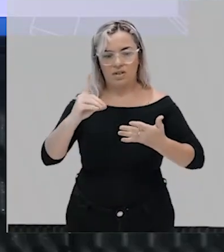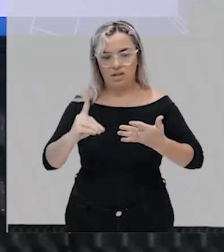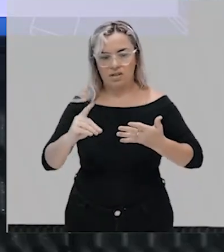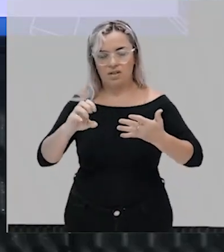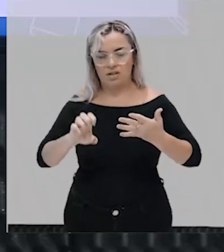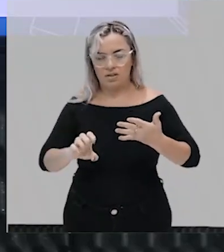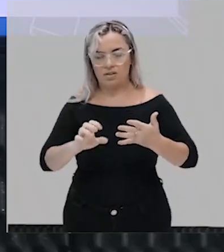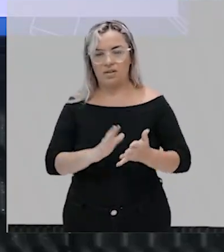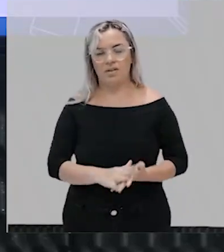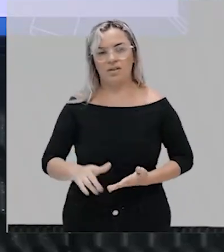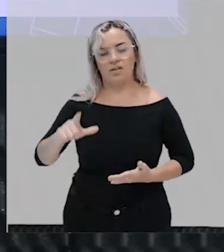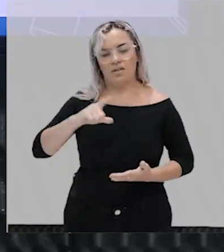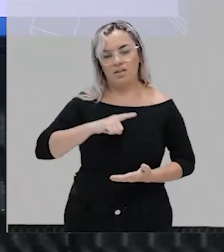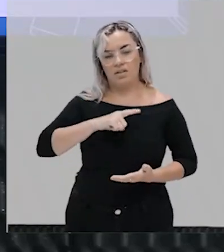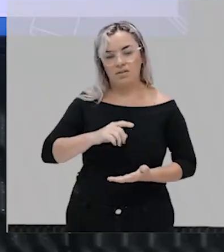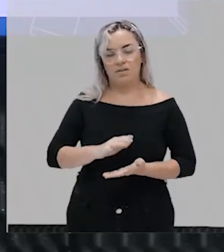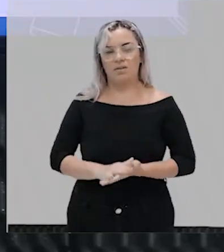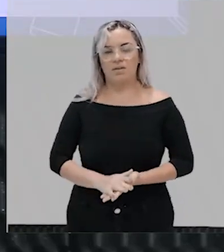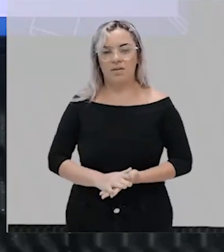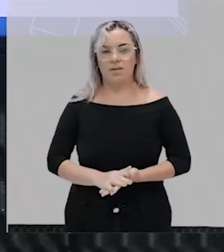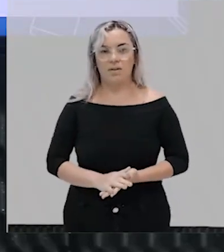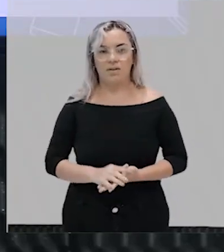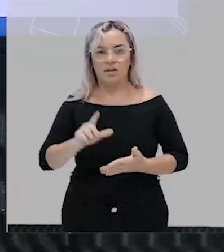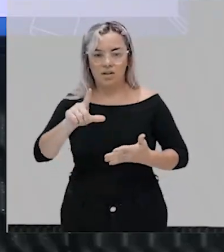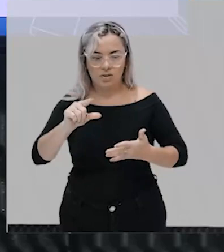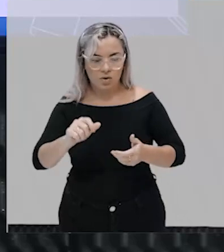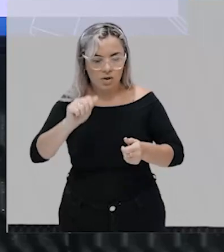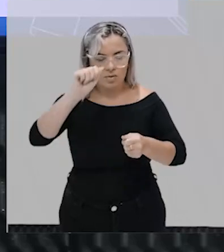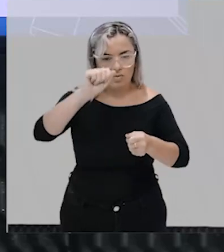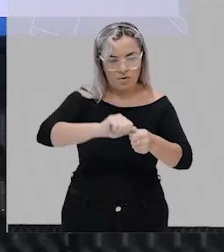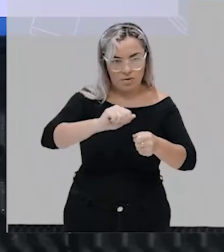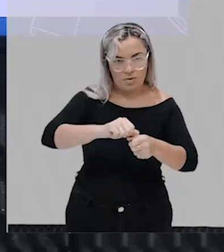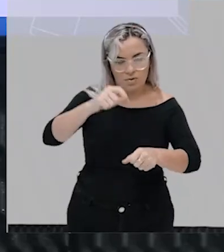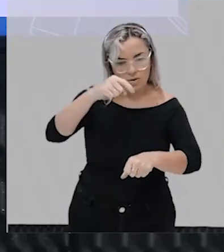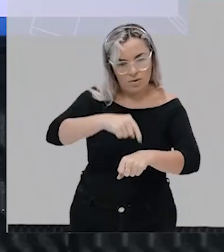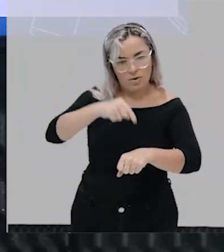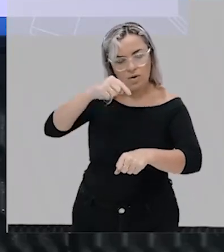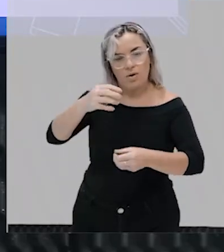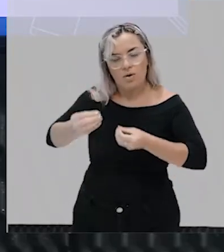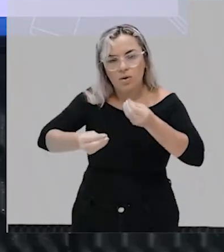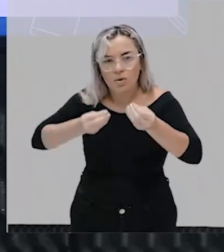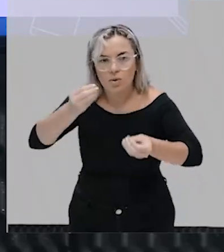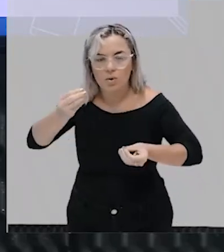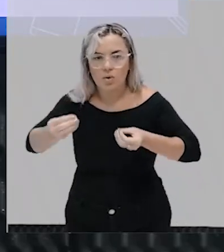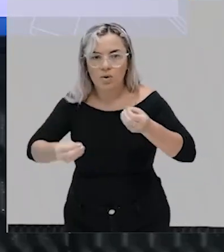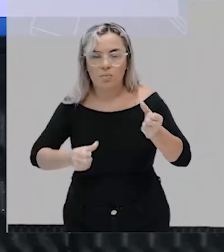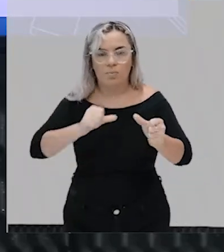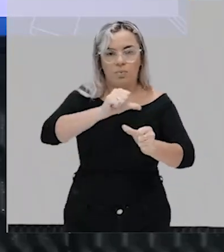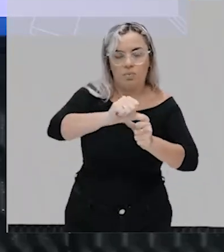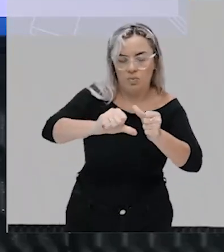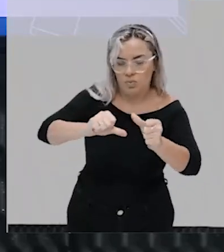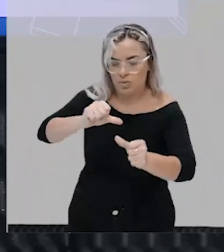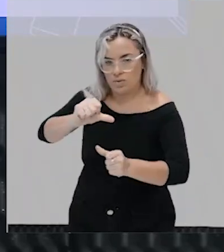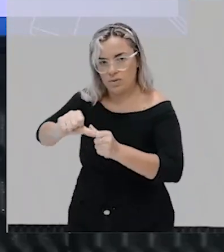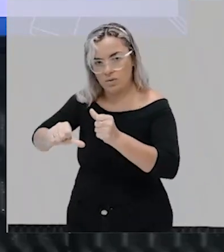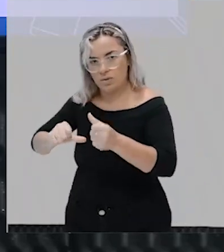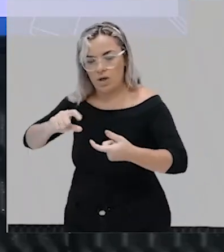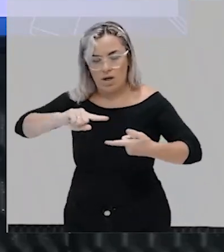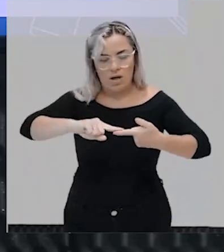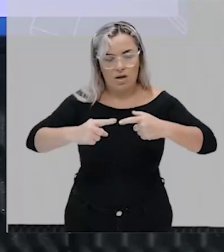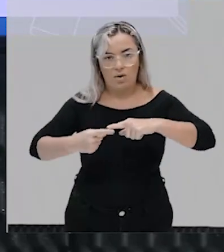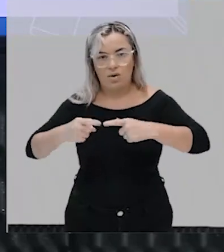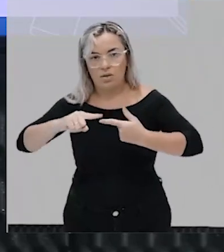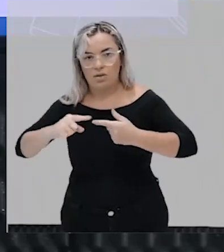ver. Verbo fazer, indicando o tempo, como é que fica a flexão dele, como é que fica a